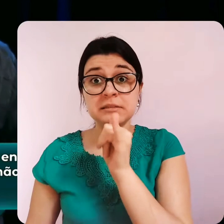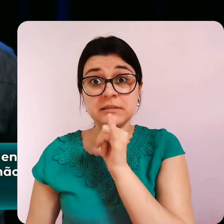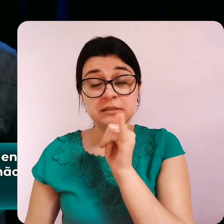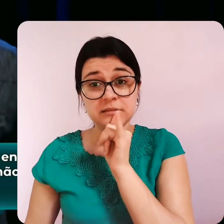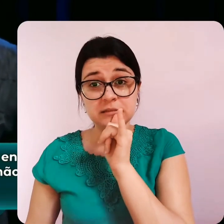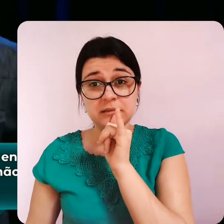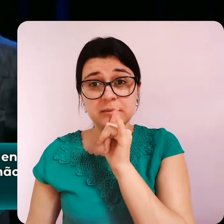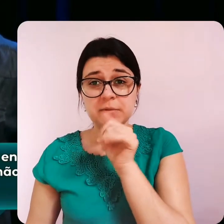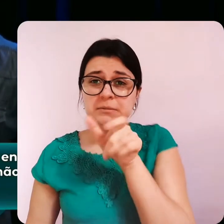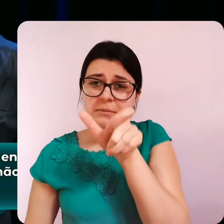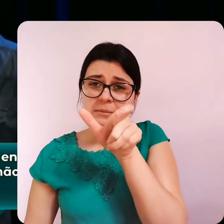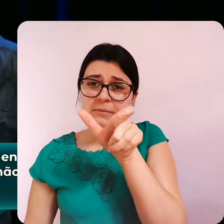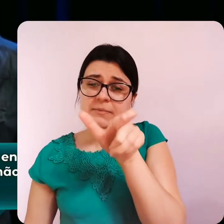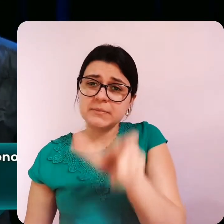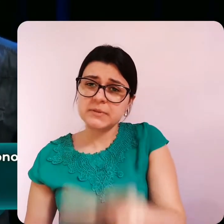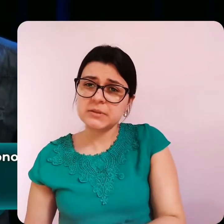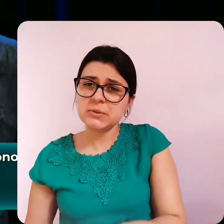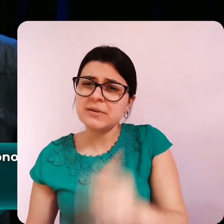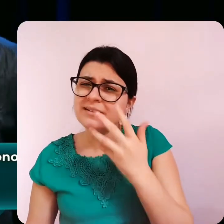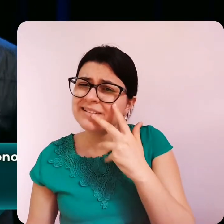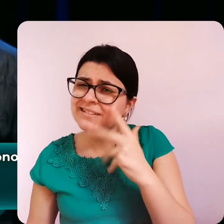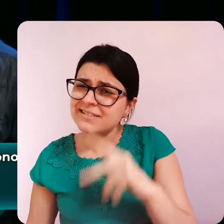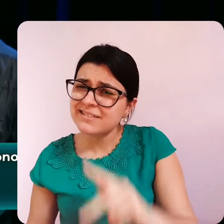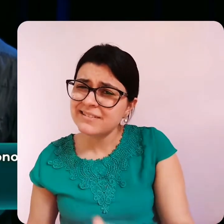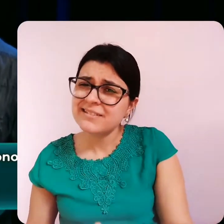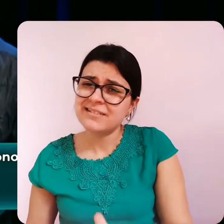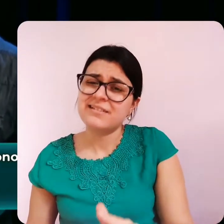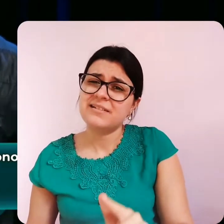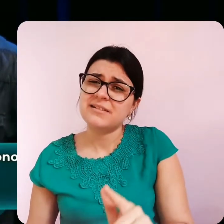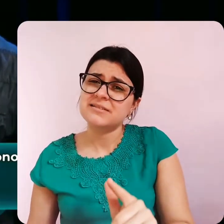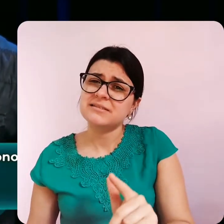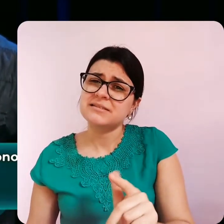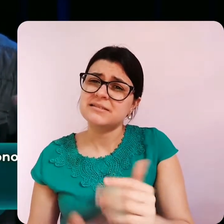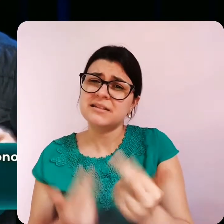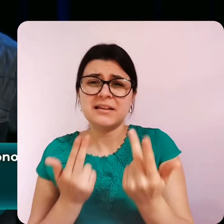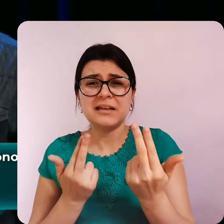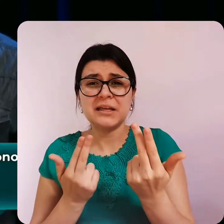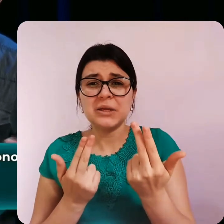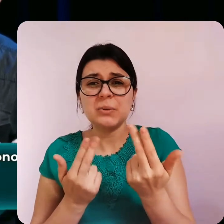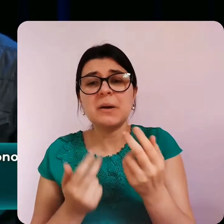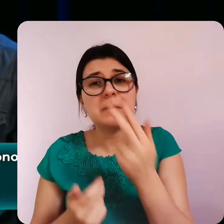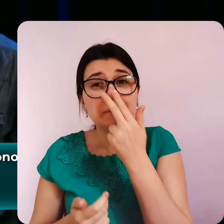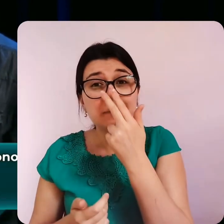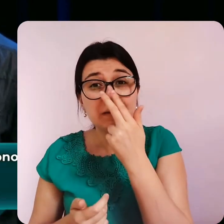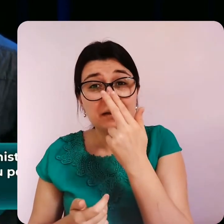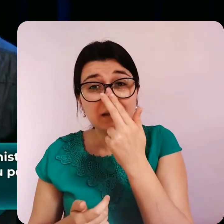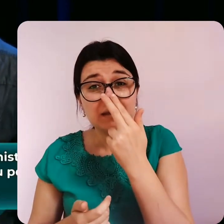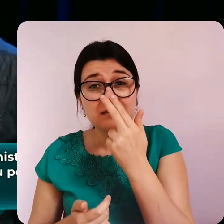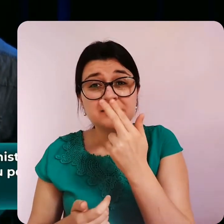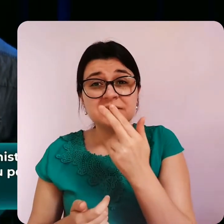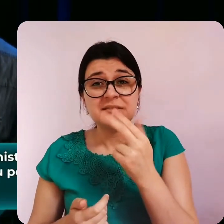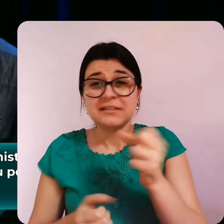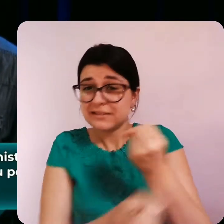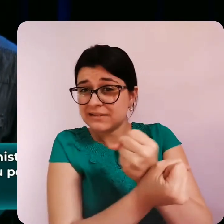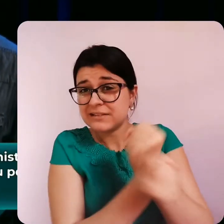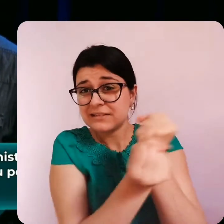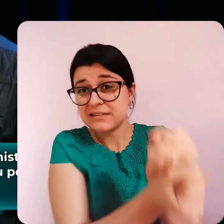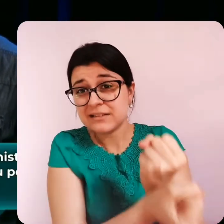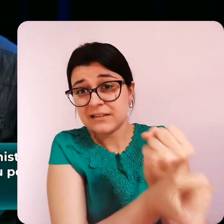herdeiro não está em uma posição muito melhor que a de um escravo, apesar de ser dono de todos os bens. Deve obedecer